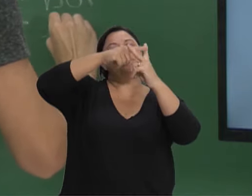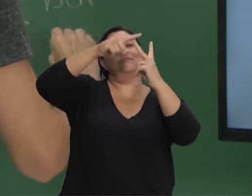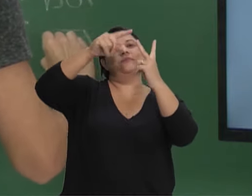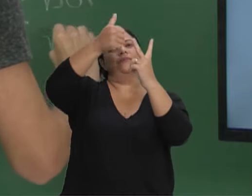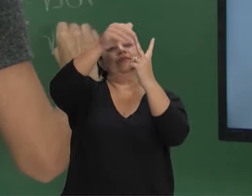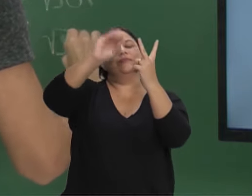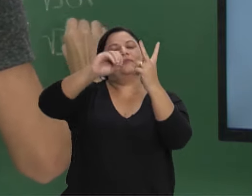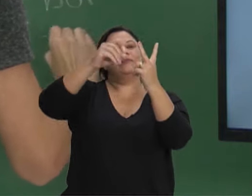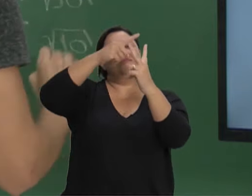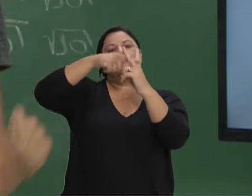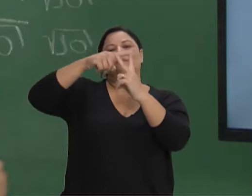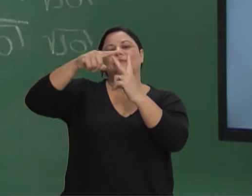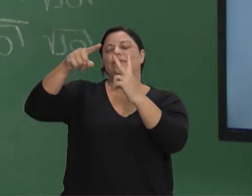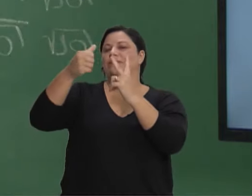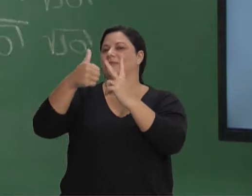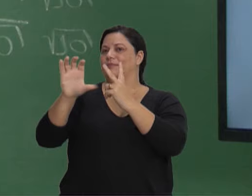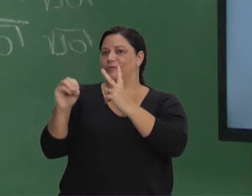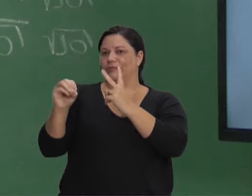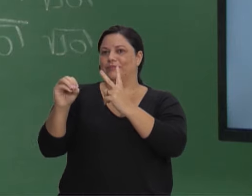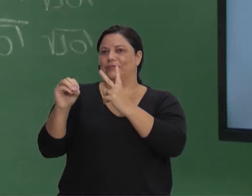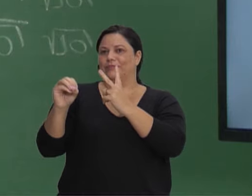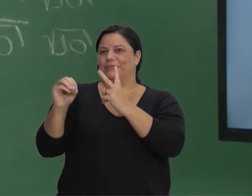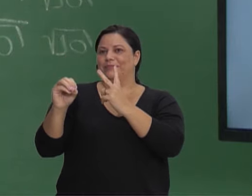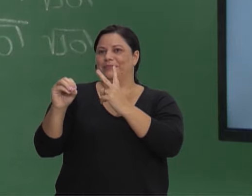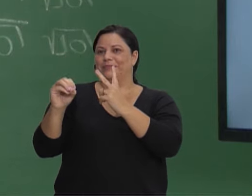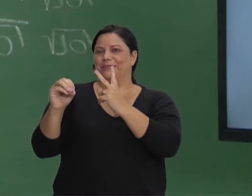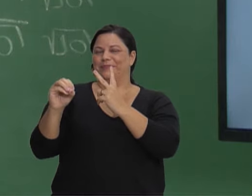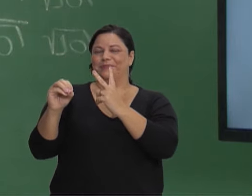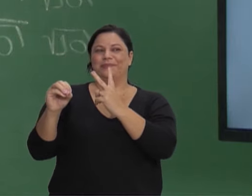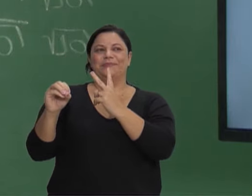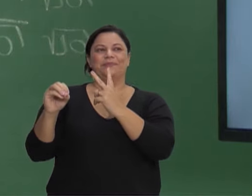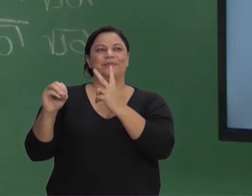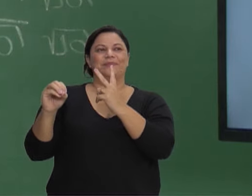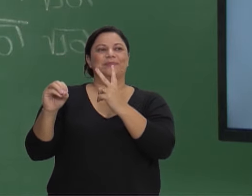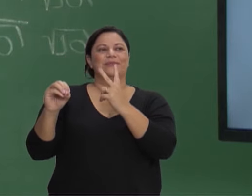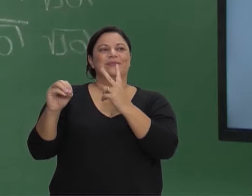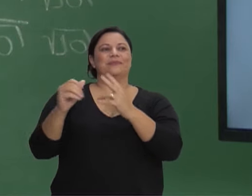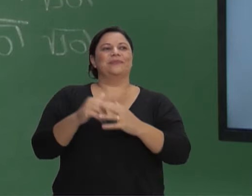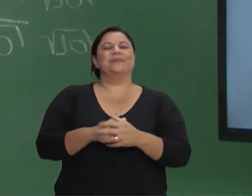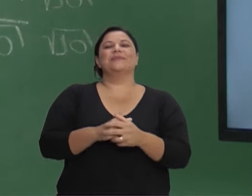10. Vou ficar com